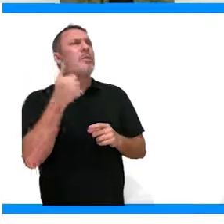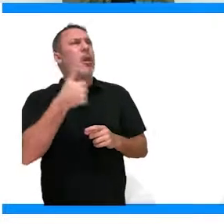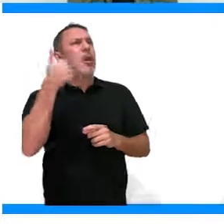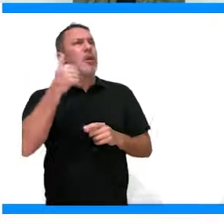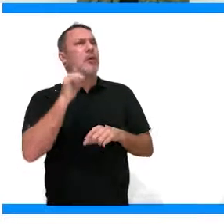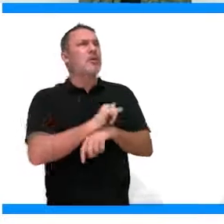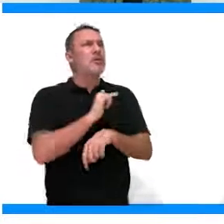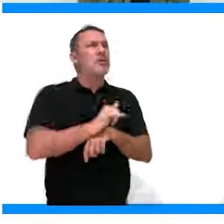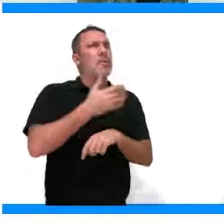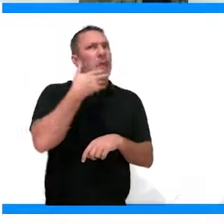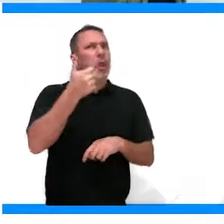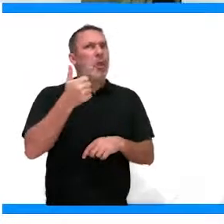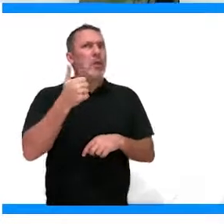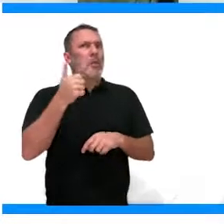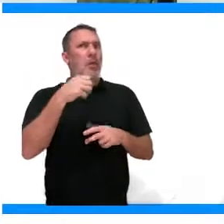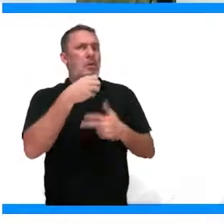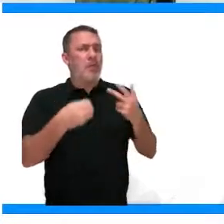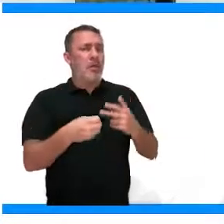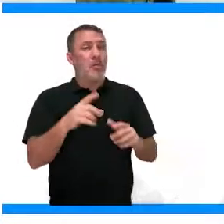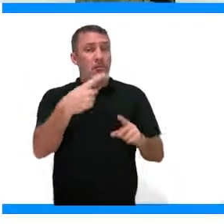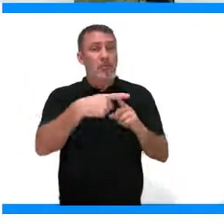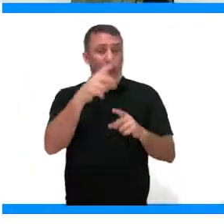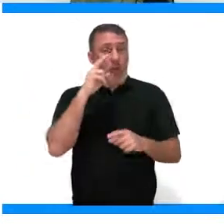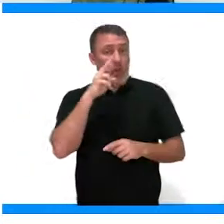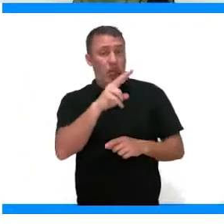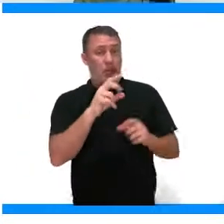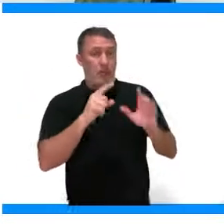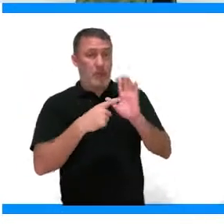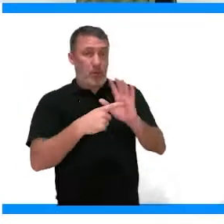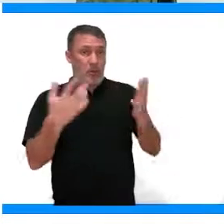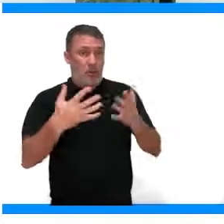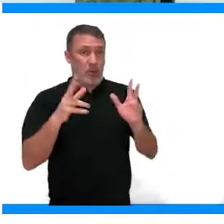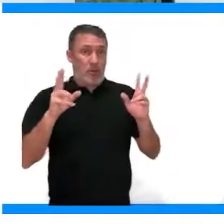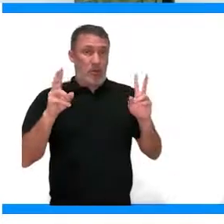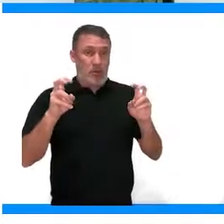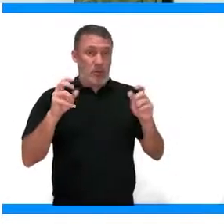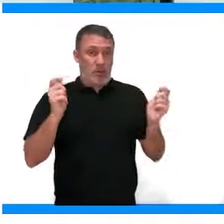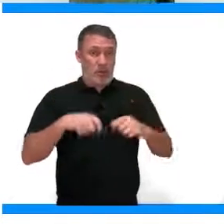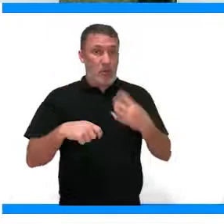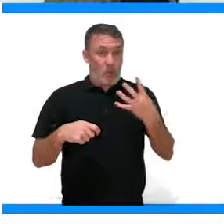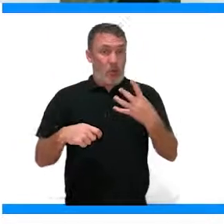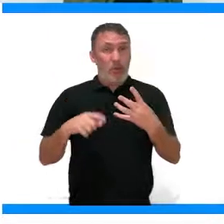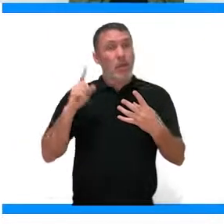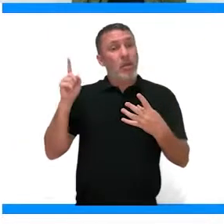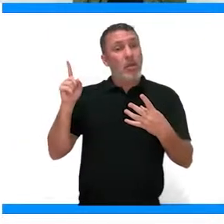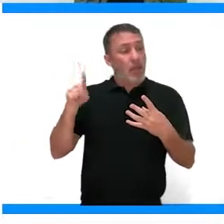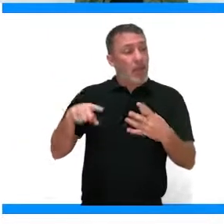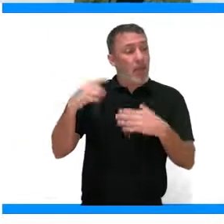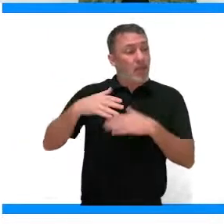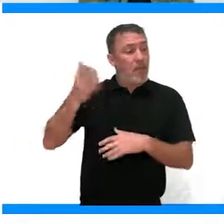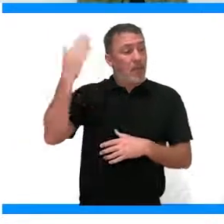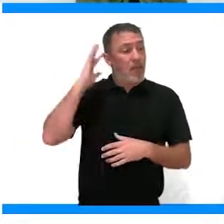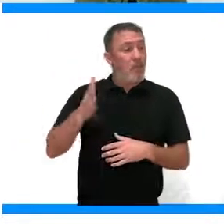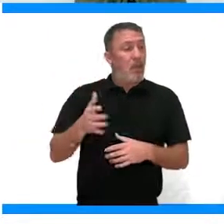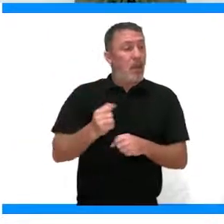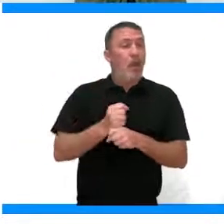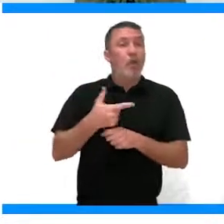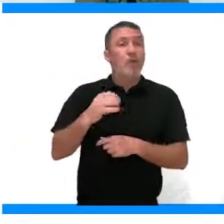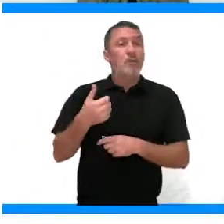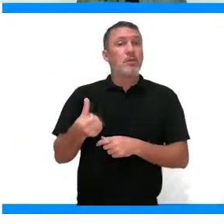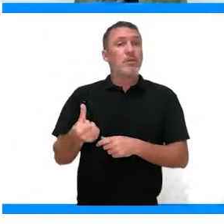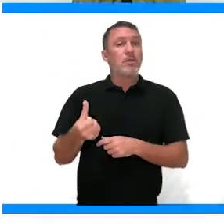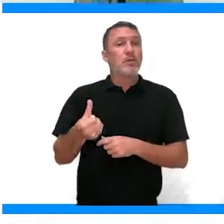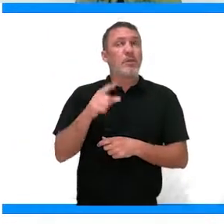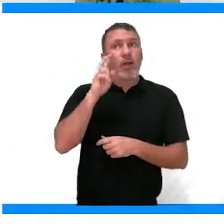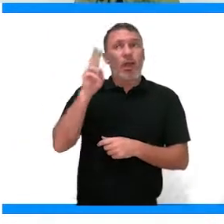para o Enem? Porque a gente vai ver aí, ó, na competência 4, proporcionalidade, a gente vai ver uma questão do Enem, ver o que cai e